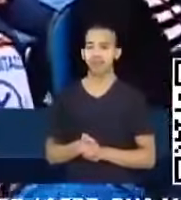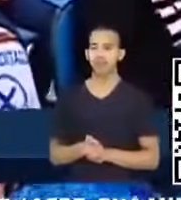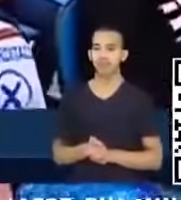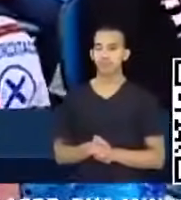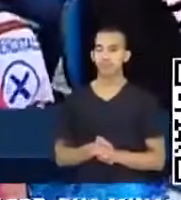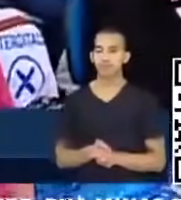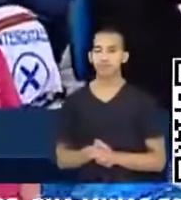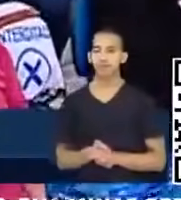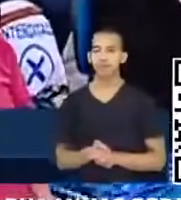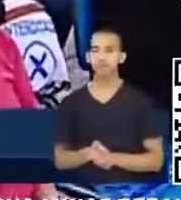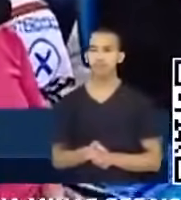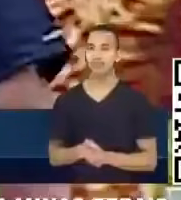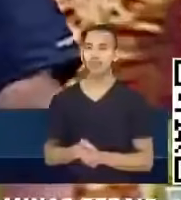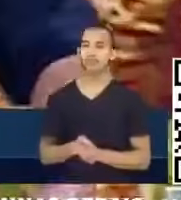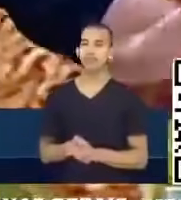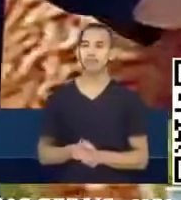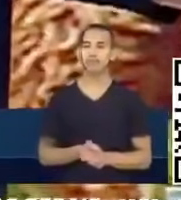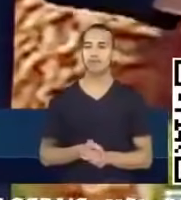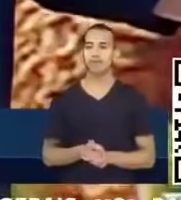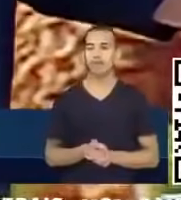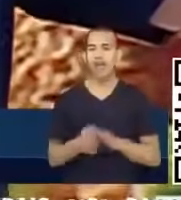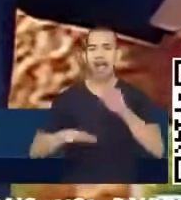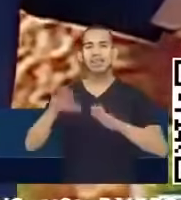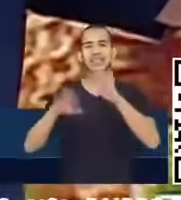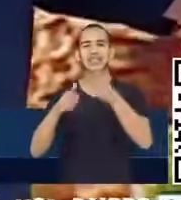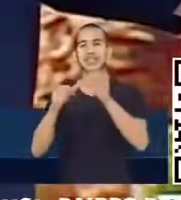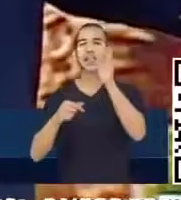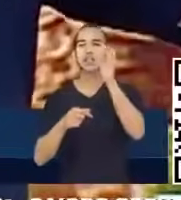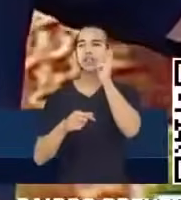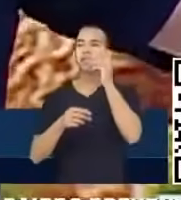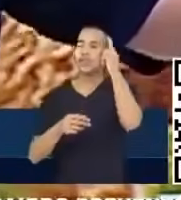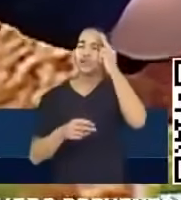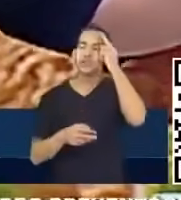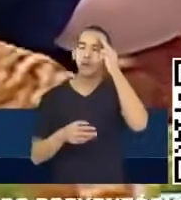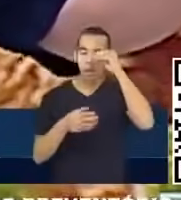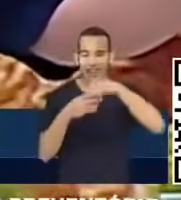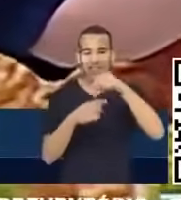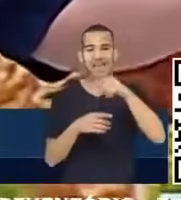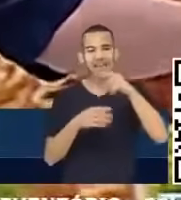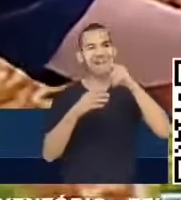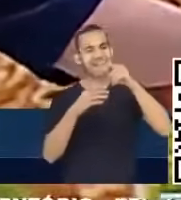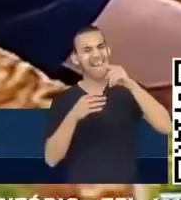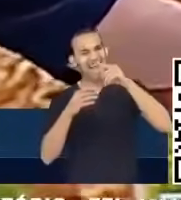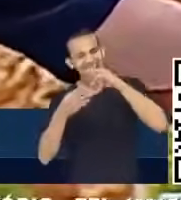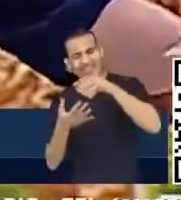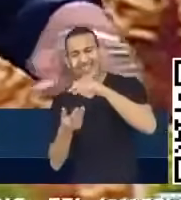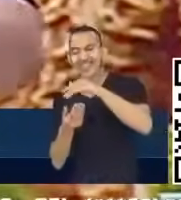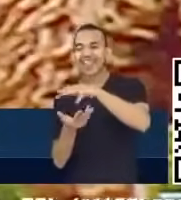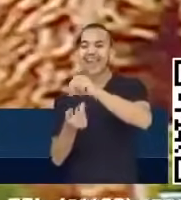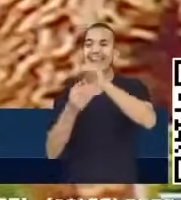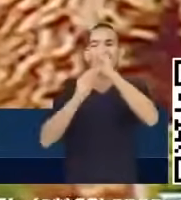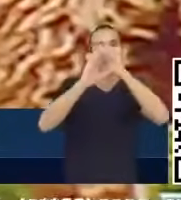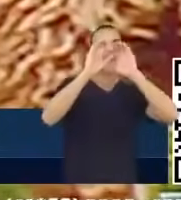e depois eu acostumar de vez em quando você tá dormindo e sonha que tá aqui até rackham né É